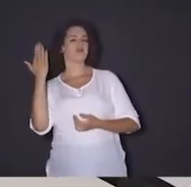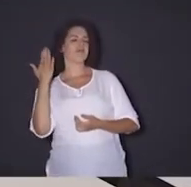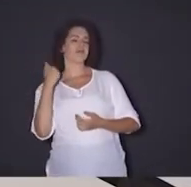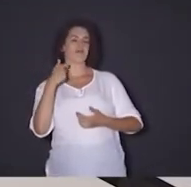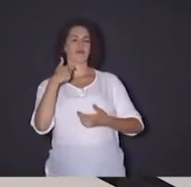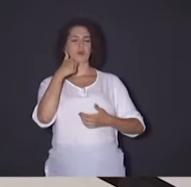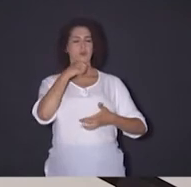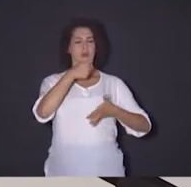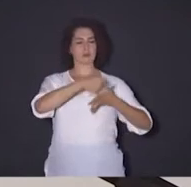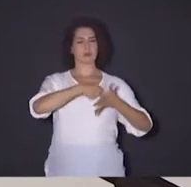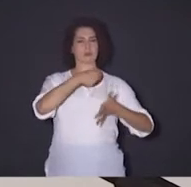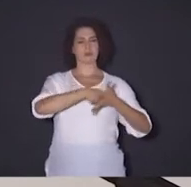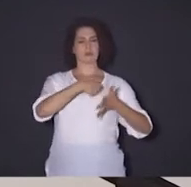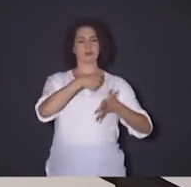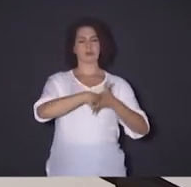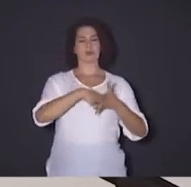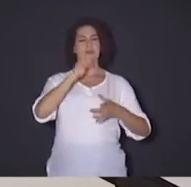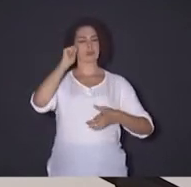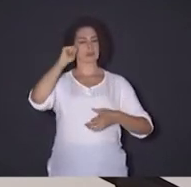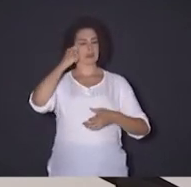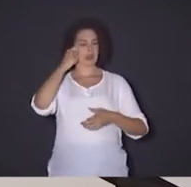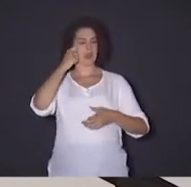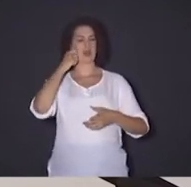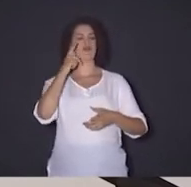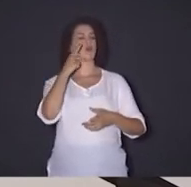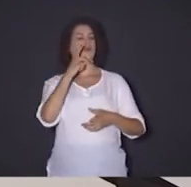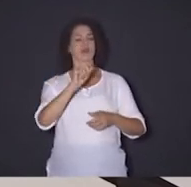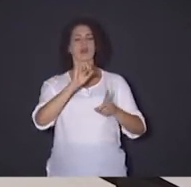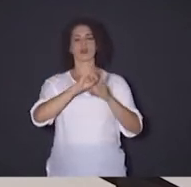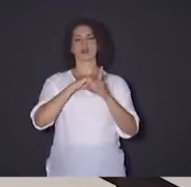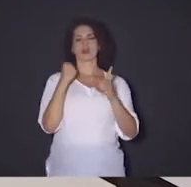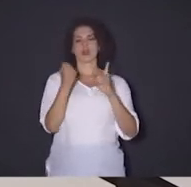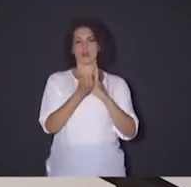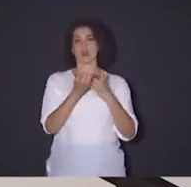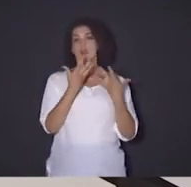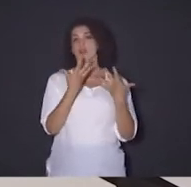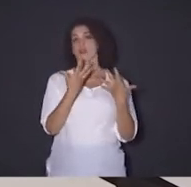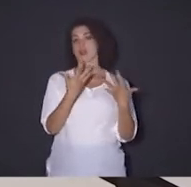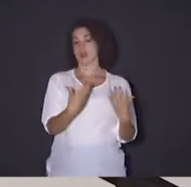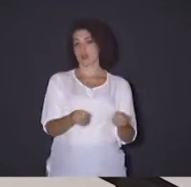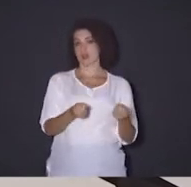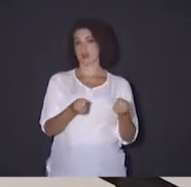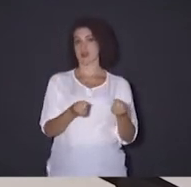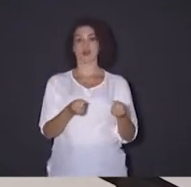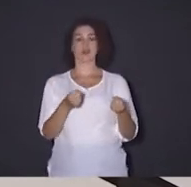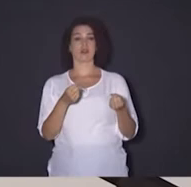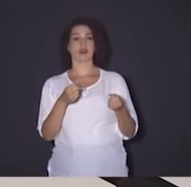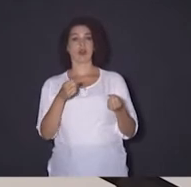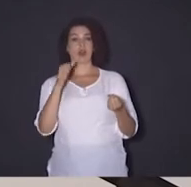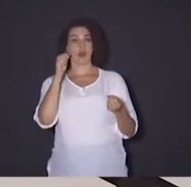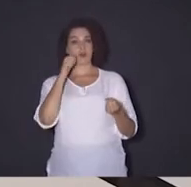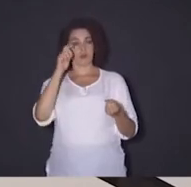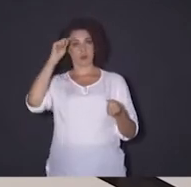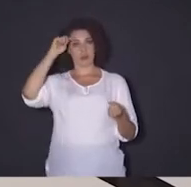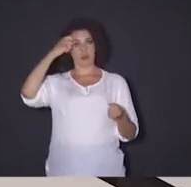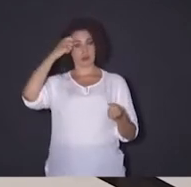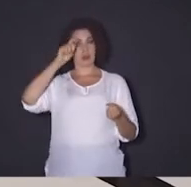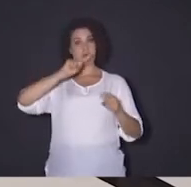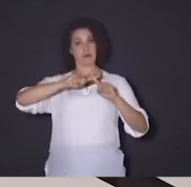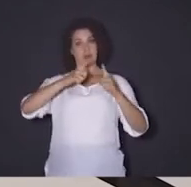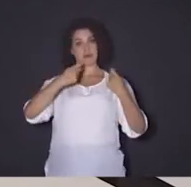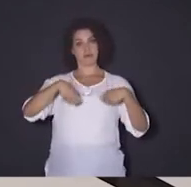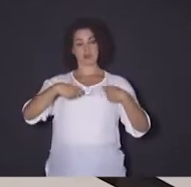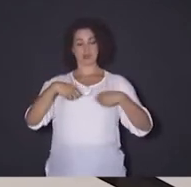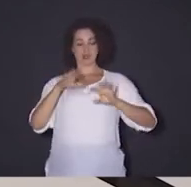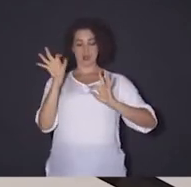entre aspas aceita ainda que de forma de ser exótico a mulher negra contando que ela seja arrumada